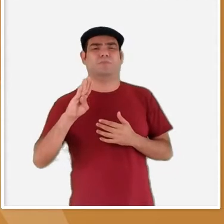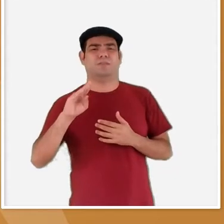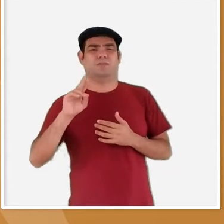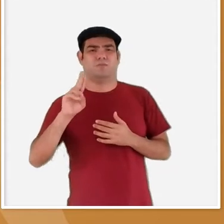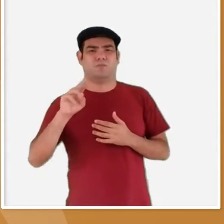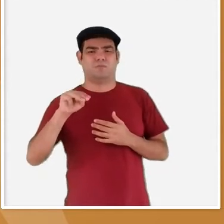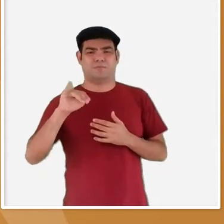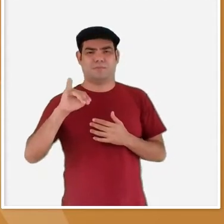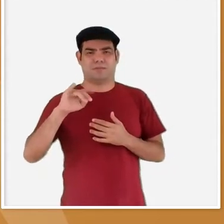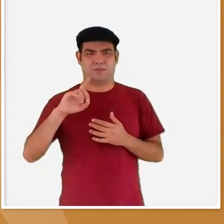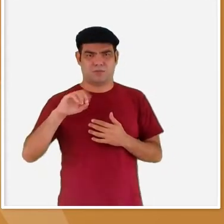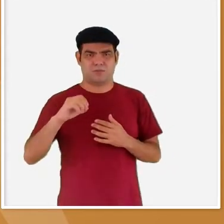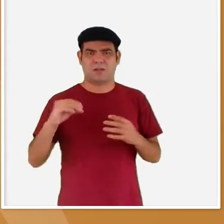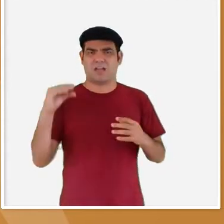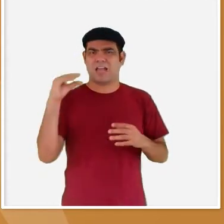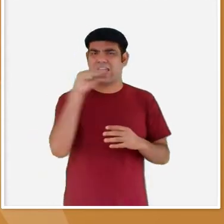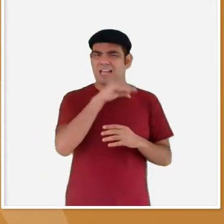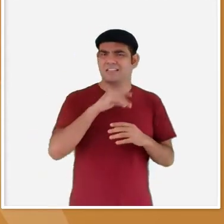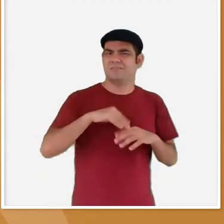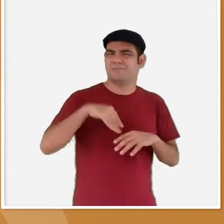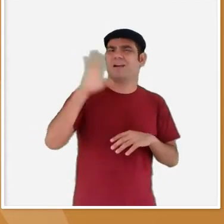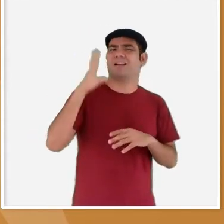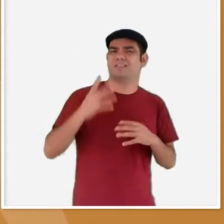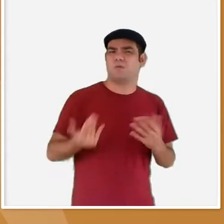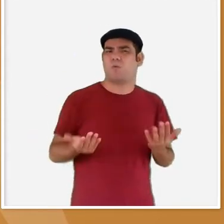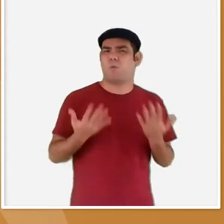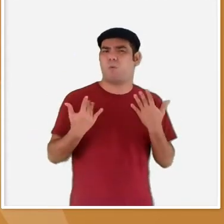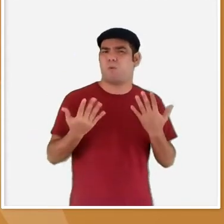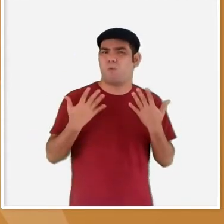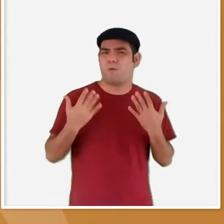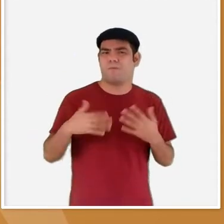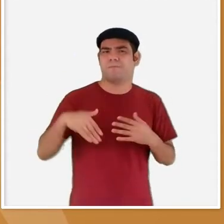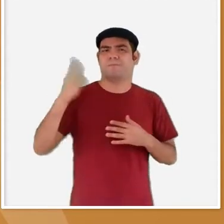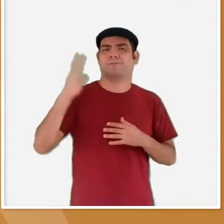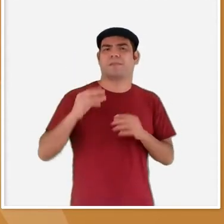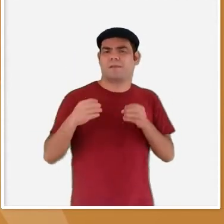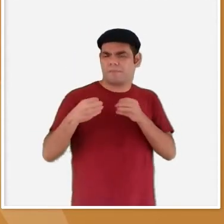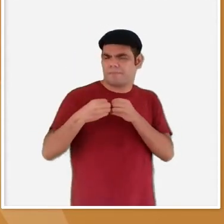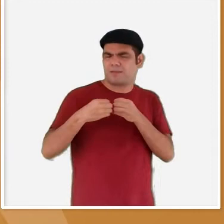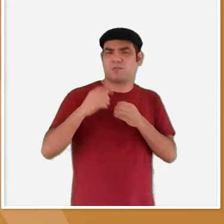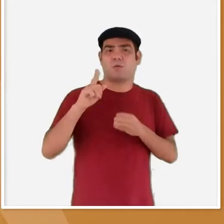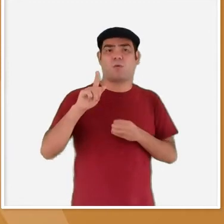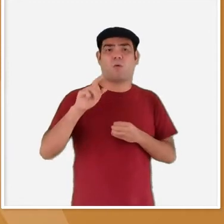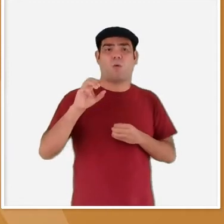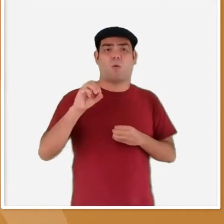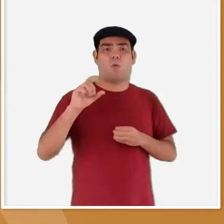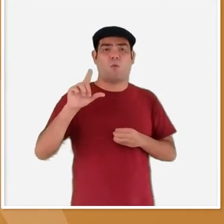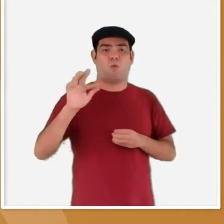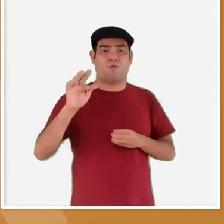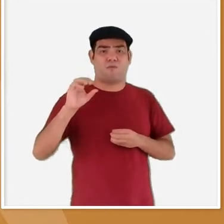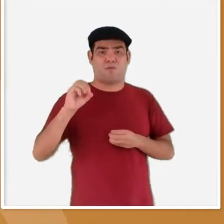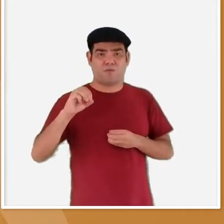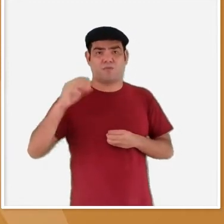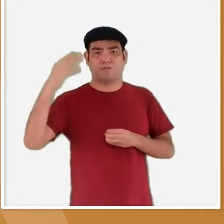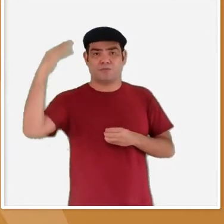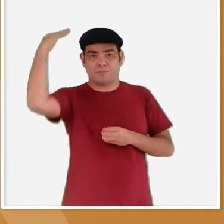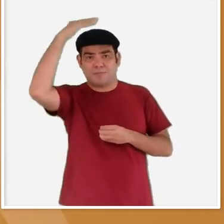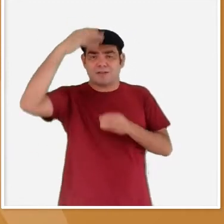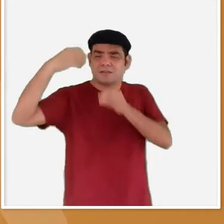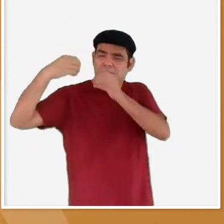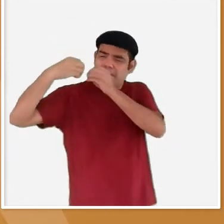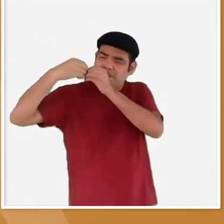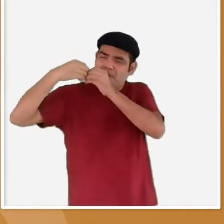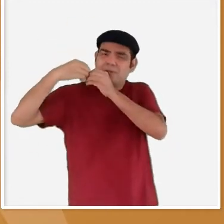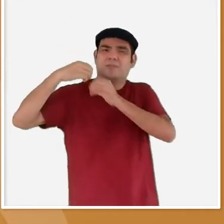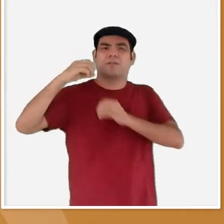úmida está principalmente aqui, ó, questão do Golfo do México, tá? Próximo aí à fronteira da Guatemala, tá?